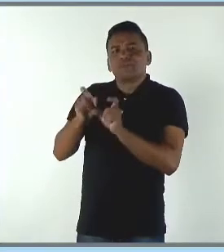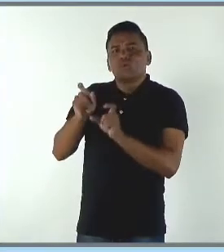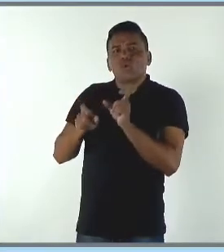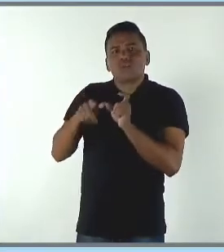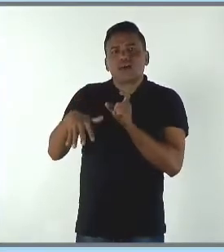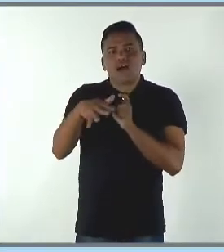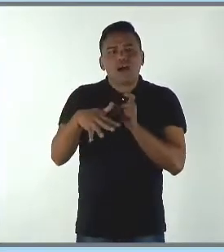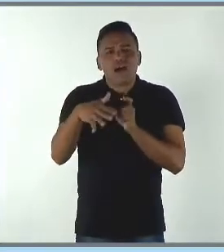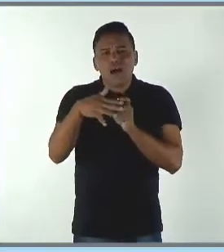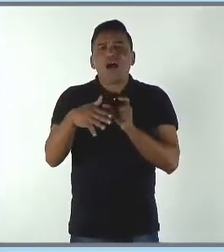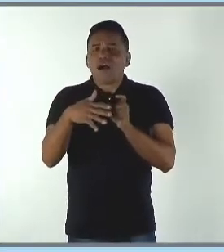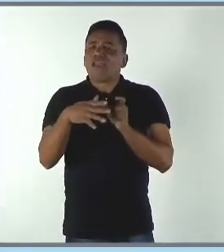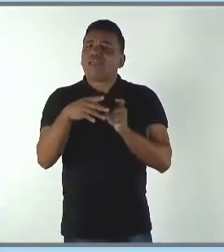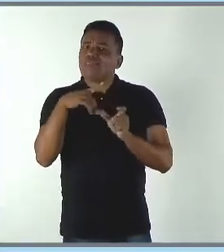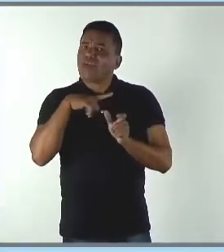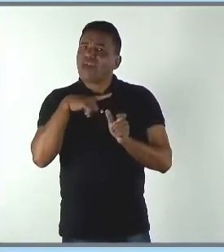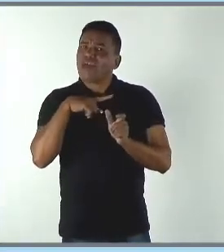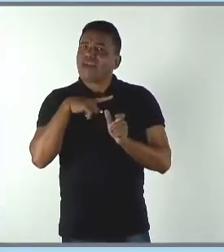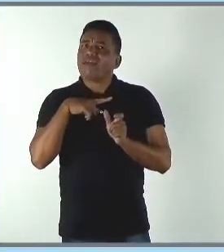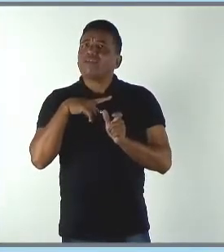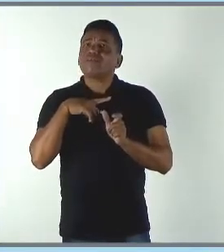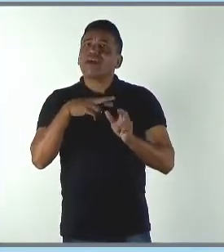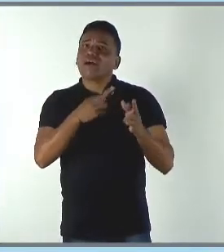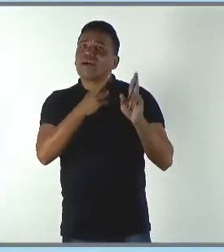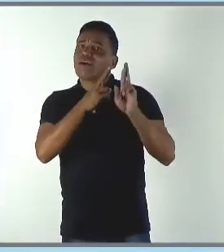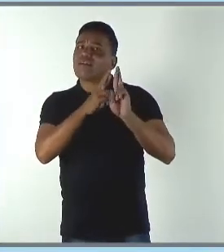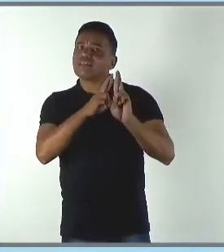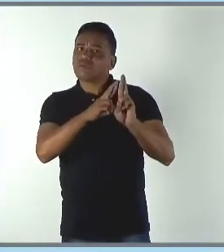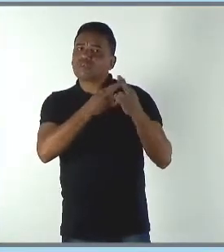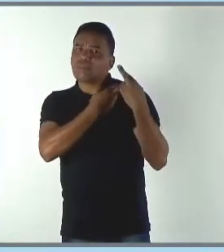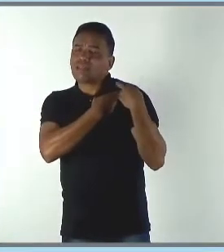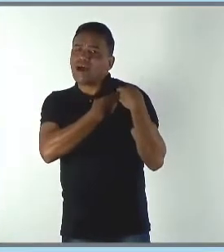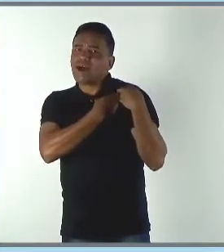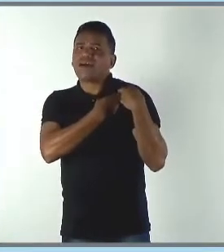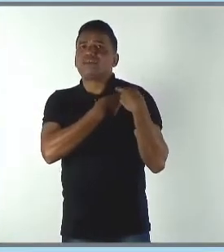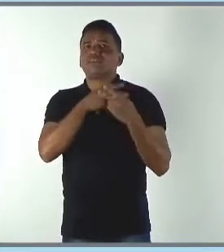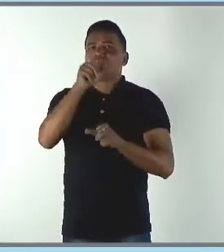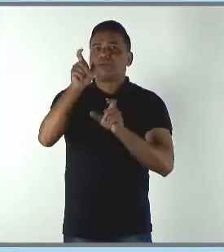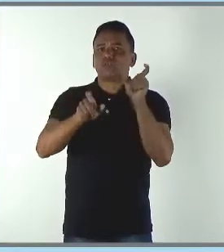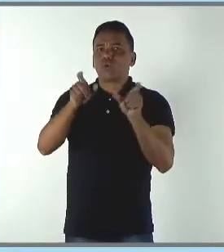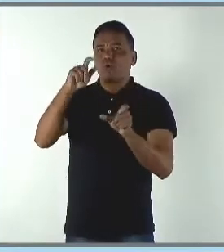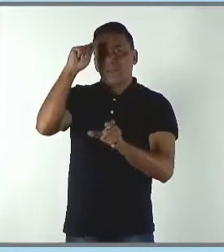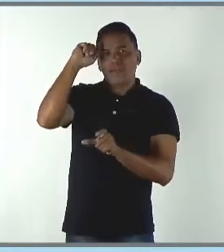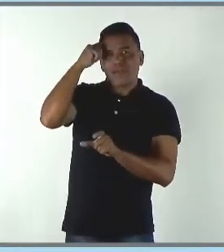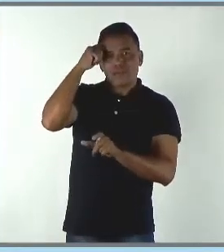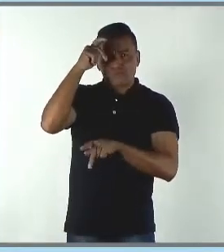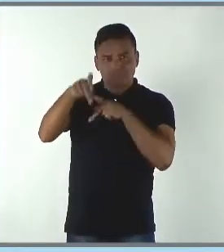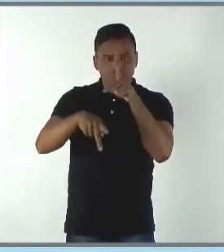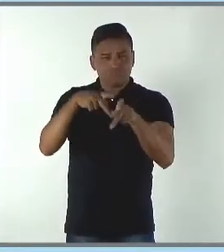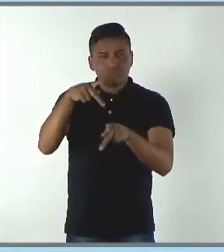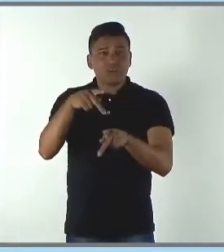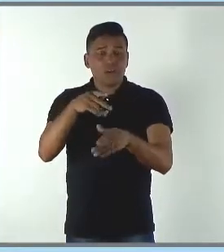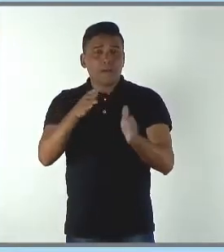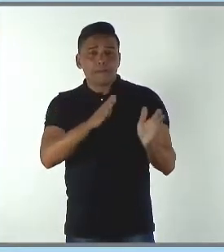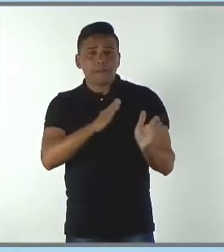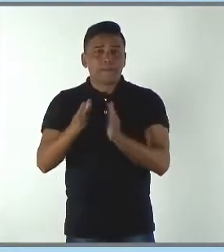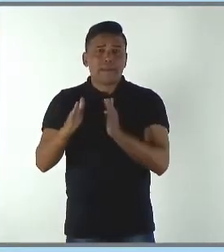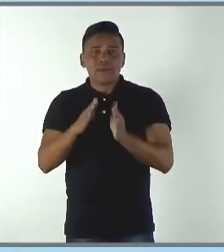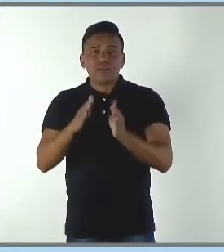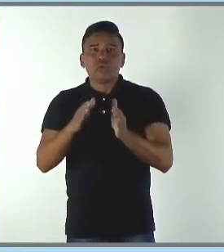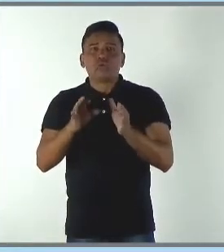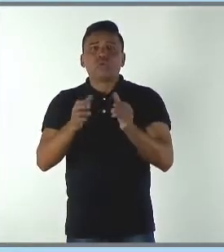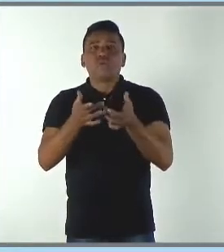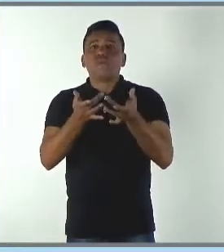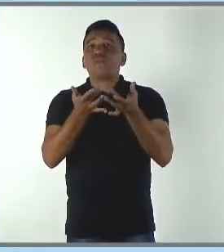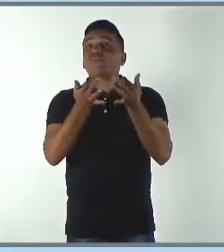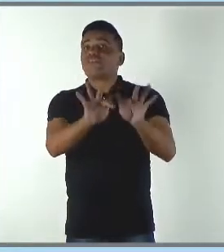área do papel de pessoas negras no período pós-abolição. E um nome importante nesse momento, pessoal, é a